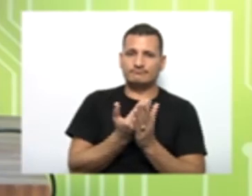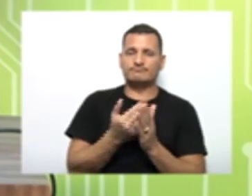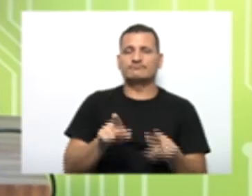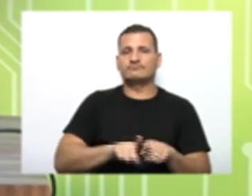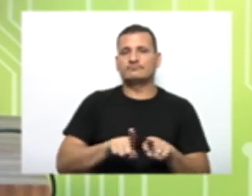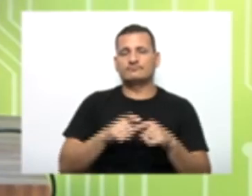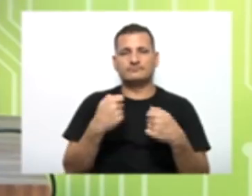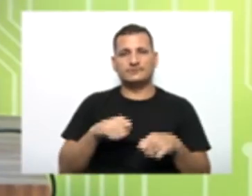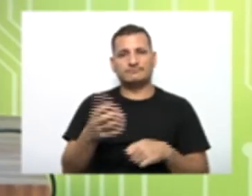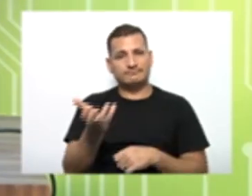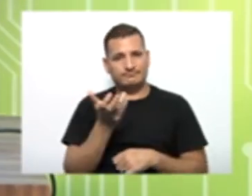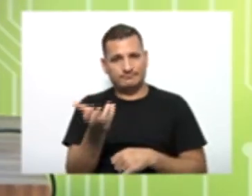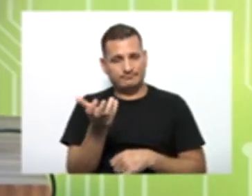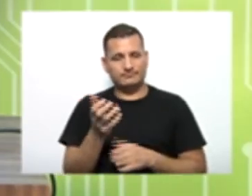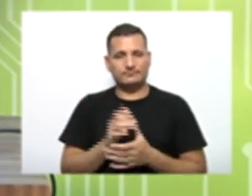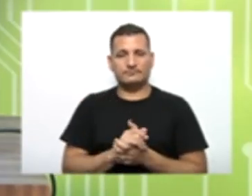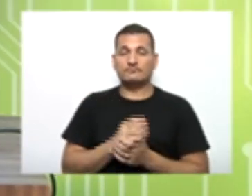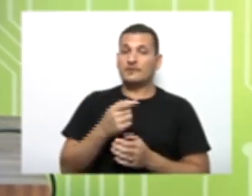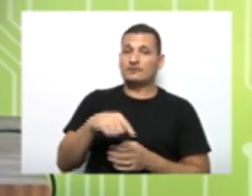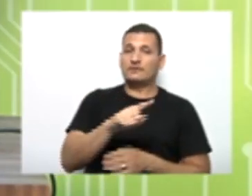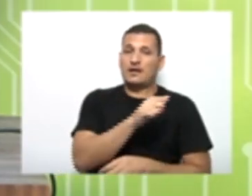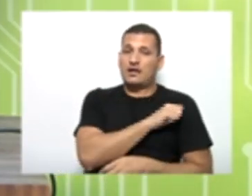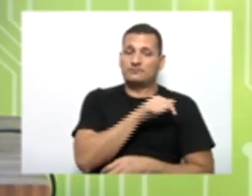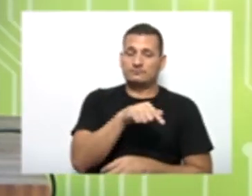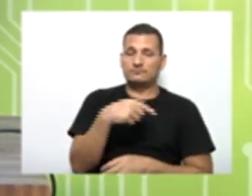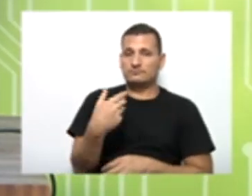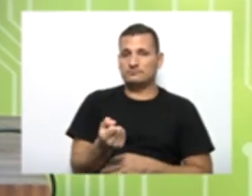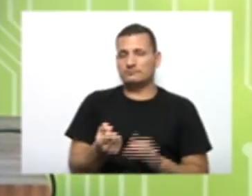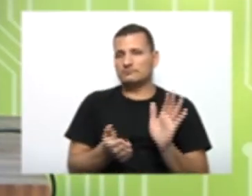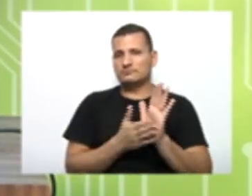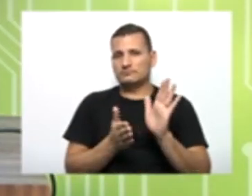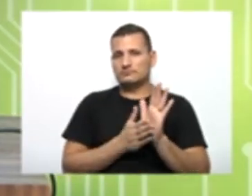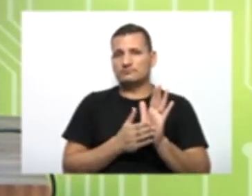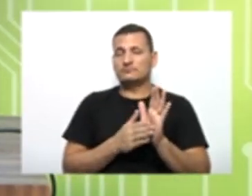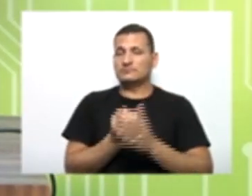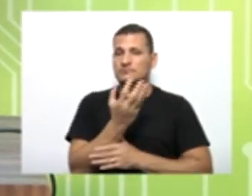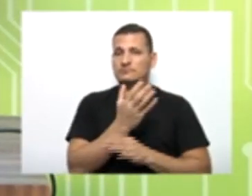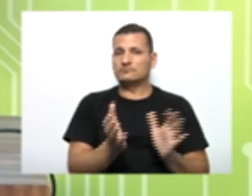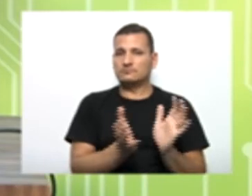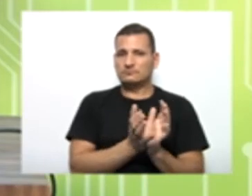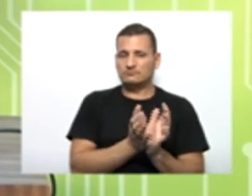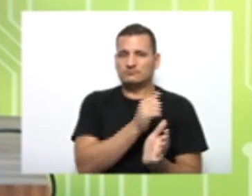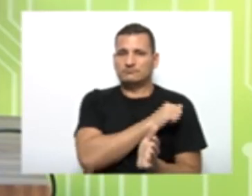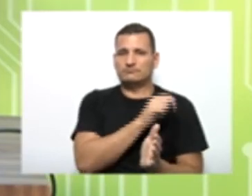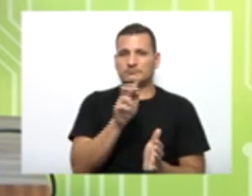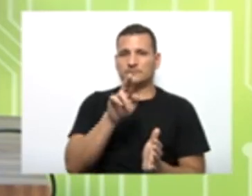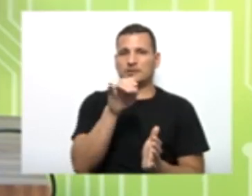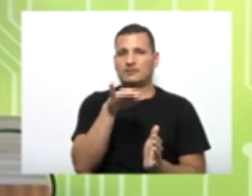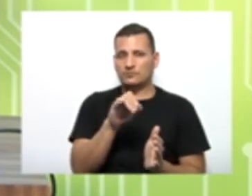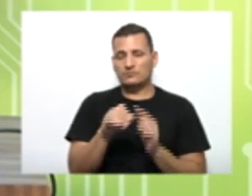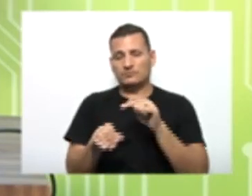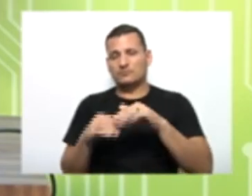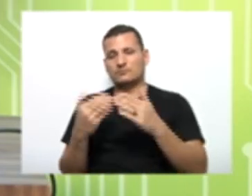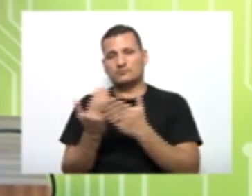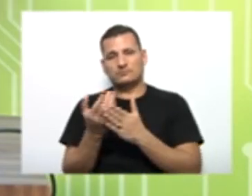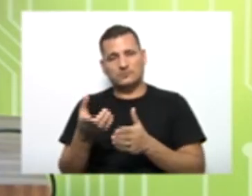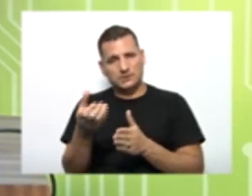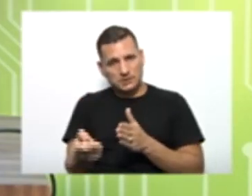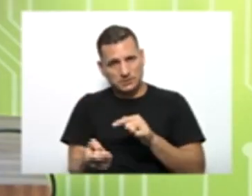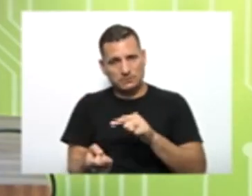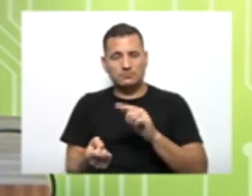países do mundo. Então, nesse relatório, nós temos a oportunidade de conhecer não apenas os problemas do Brasil, mas